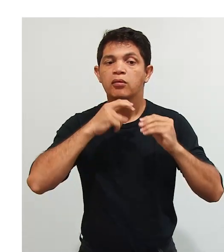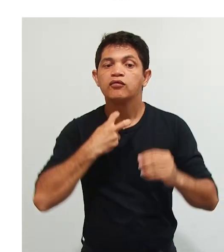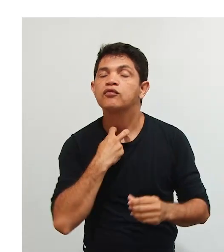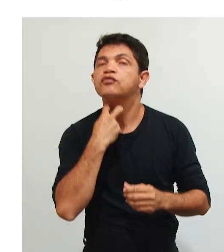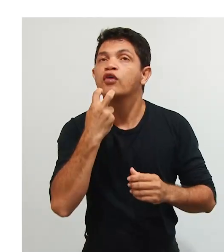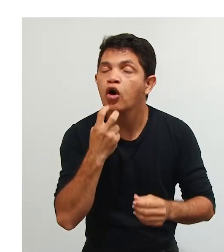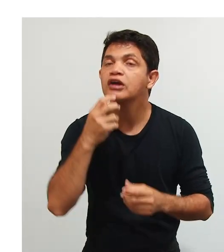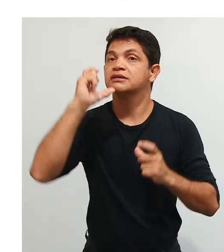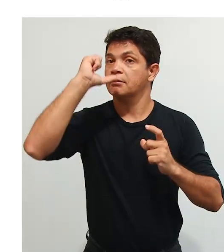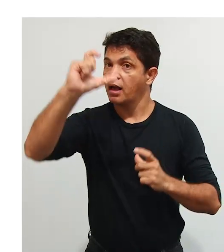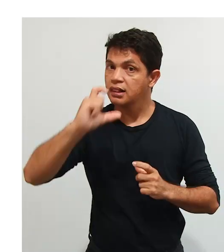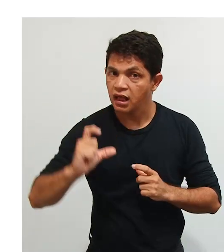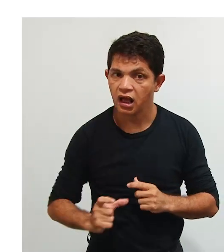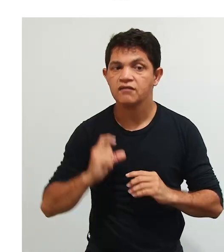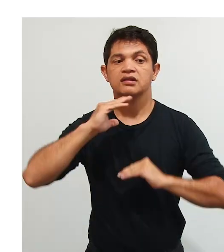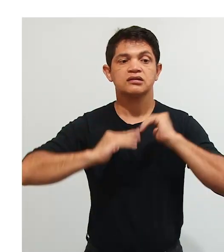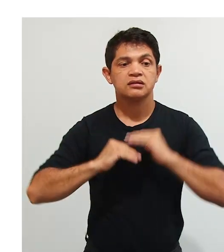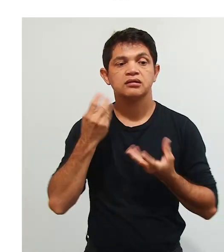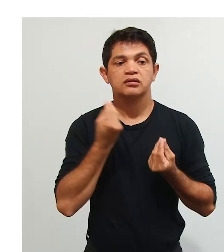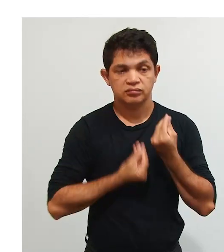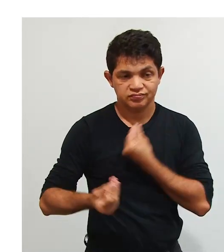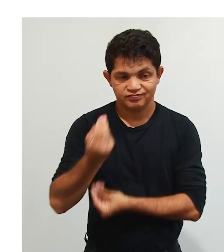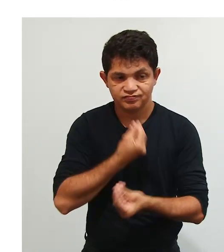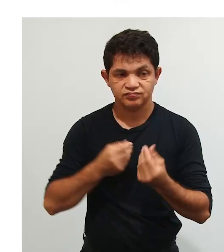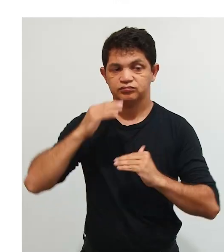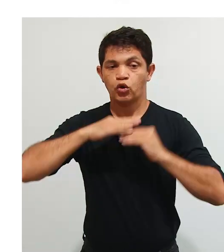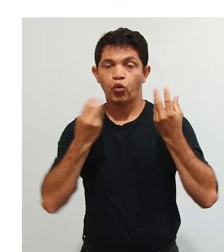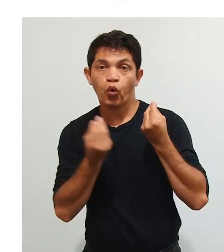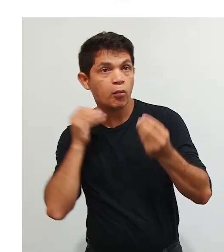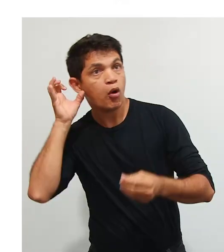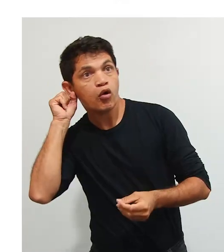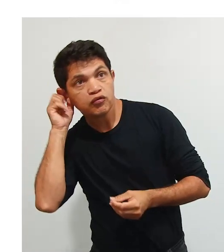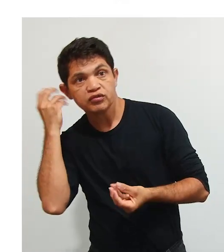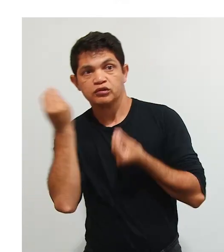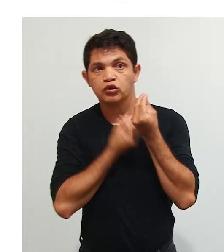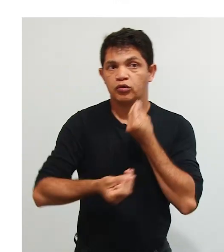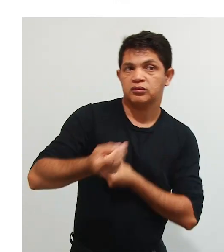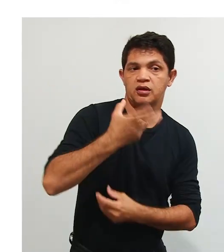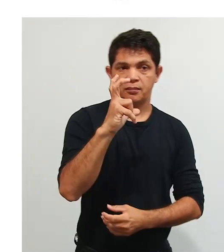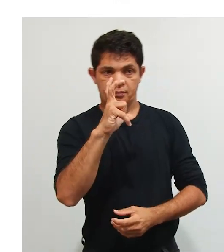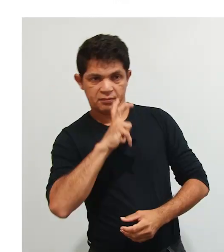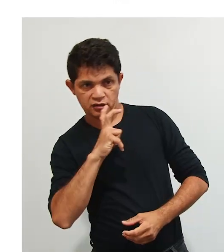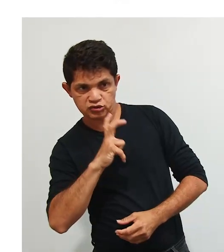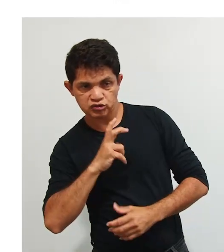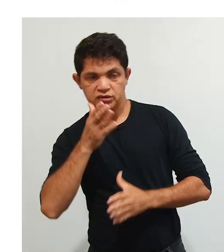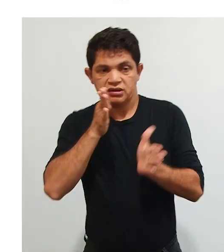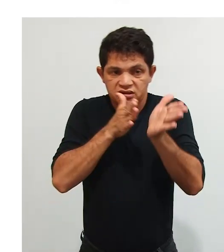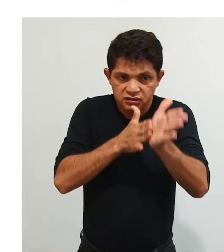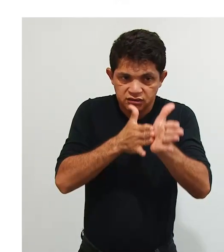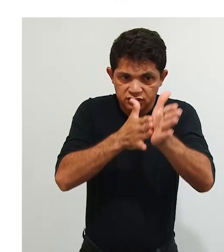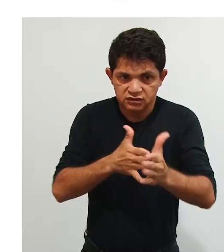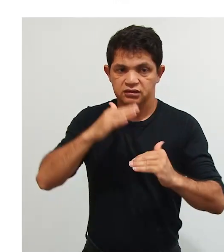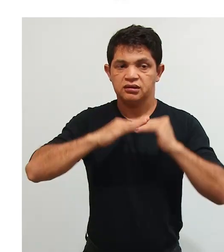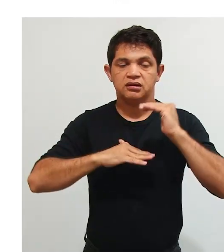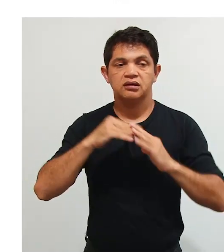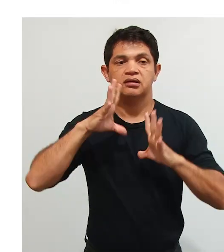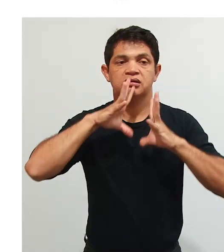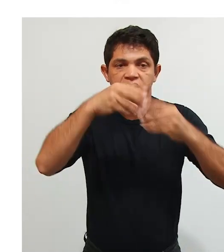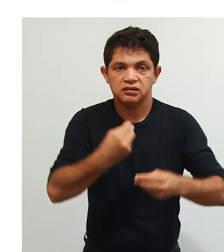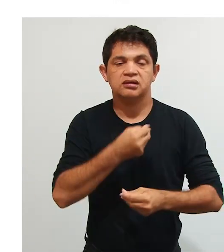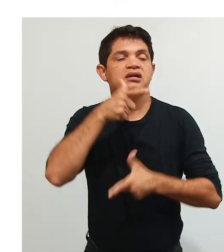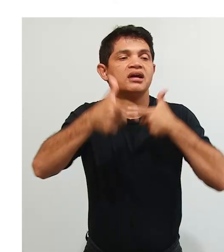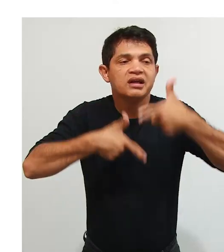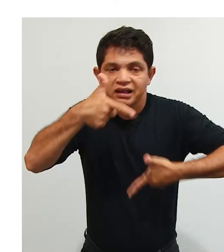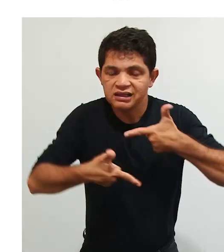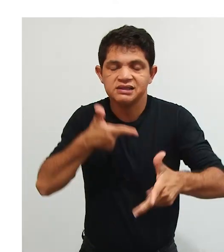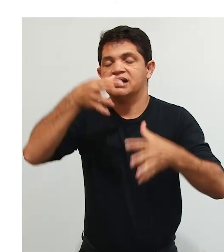da outra. Então, é entender que todas as pessoas, elas funcionam de um jeito muito particular. Alinhar minha postura, aquilo